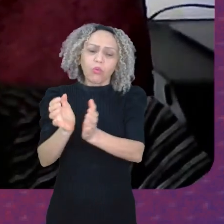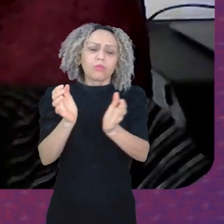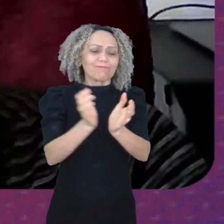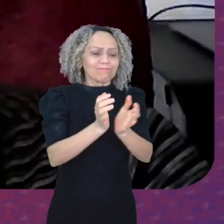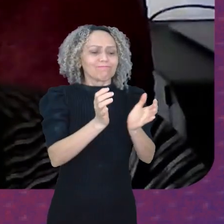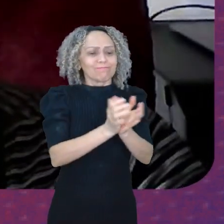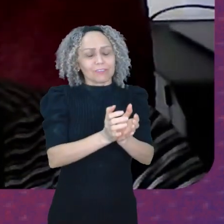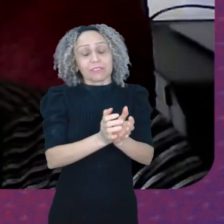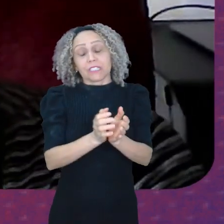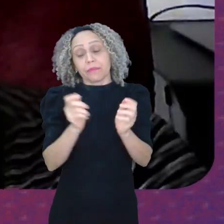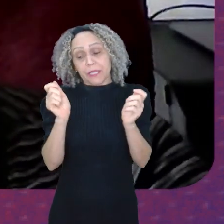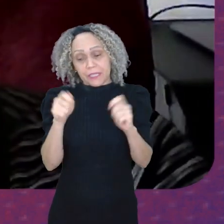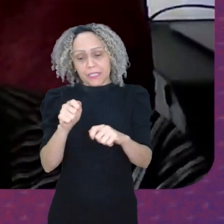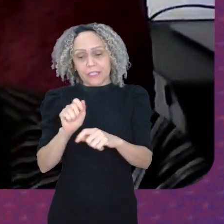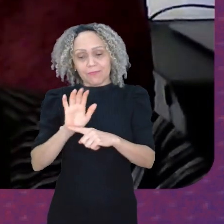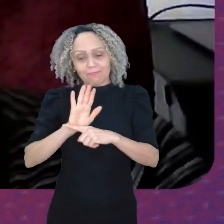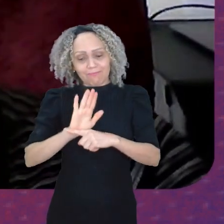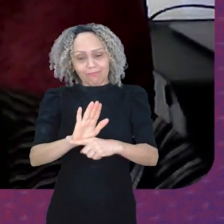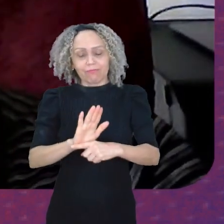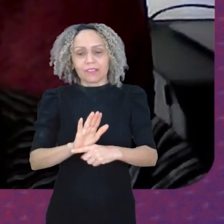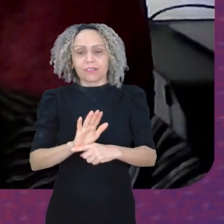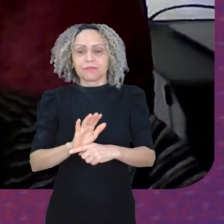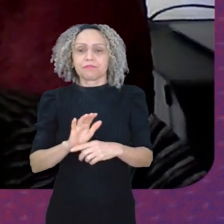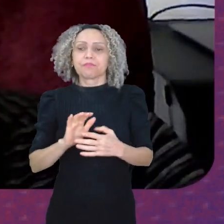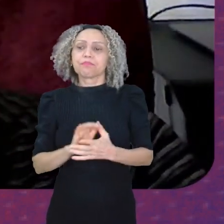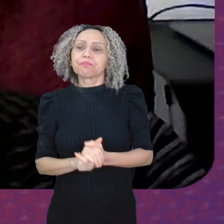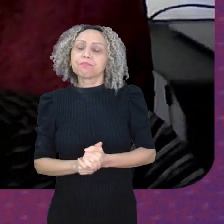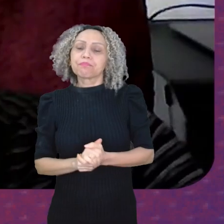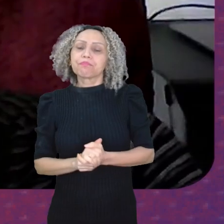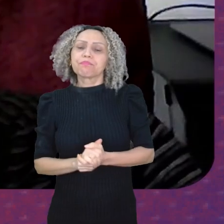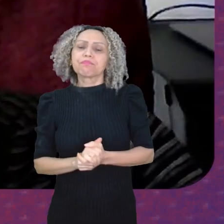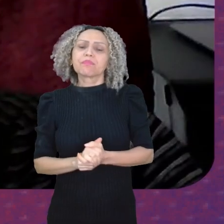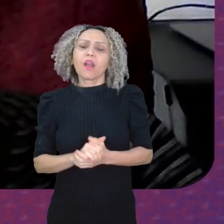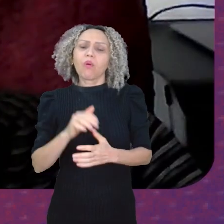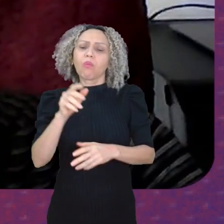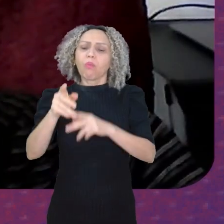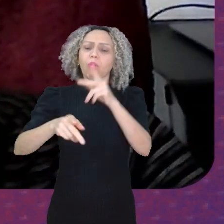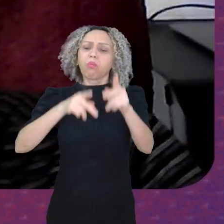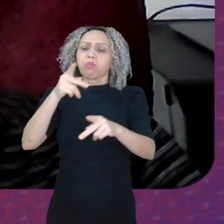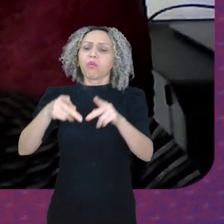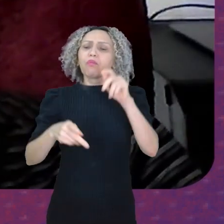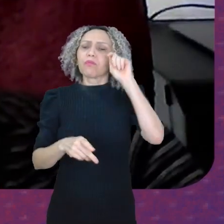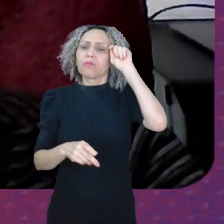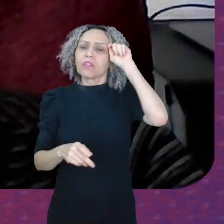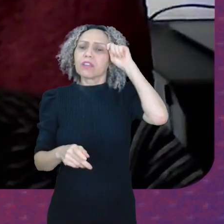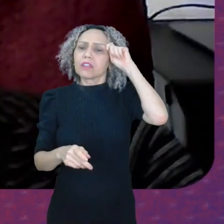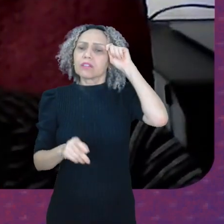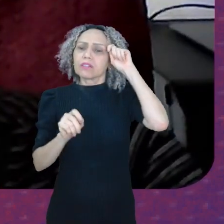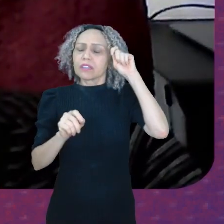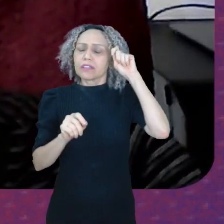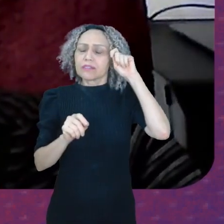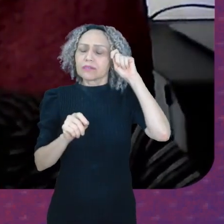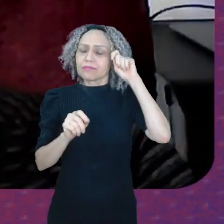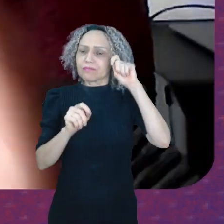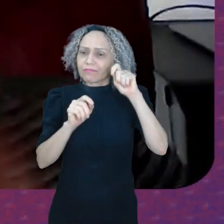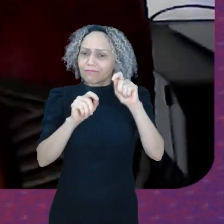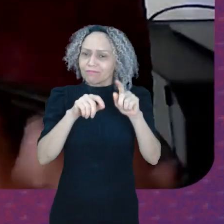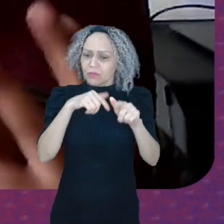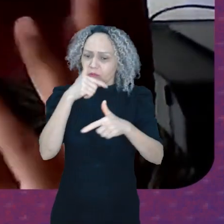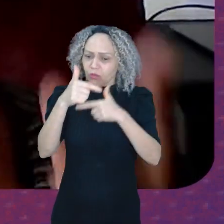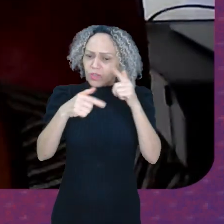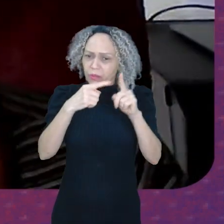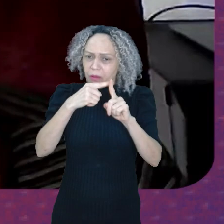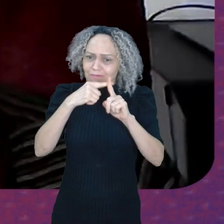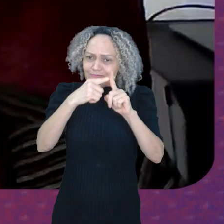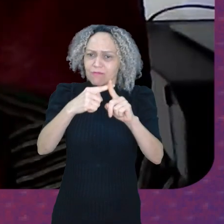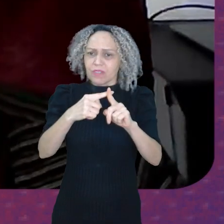Falando da população negra, é importante frisar que as ações afirmativas